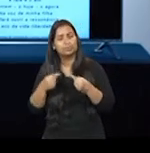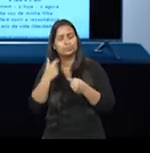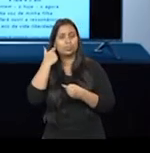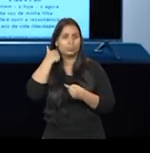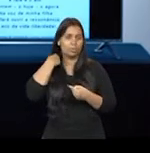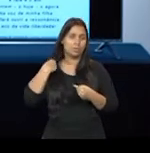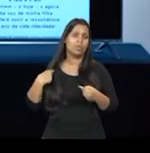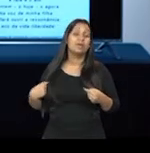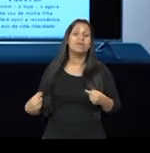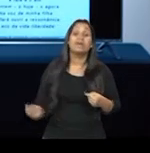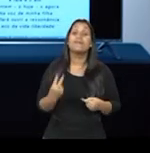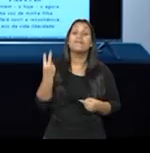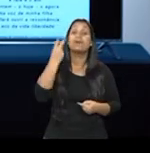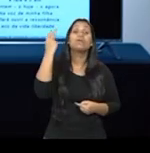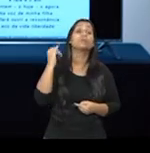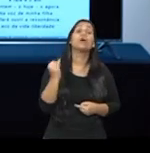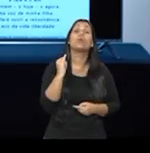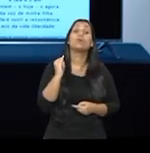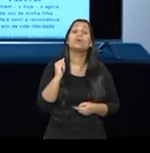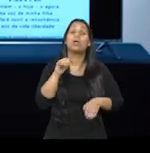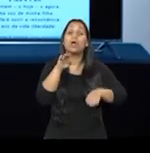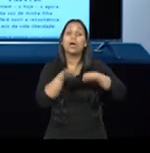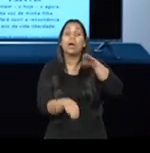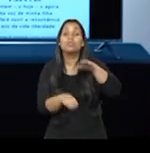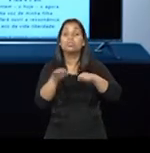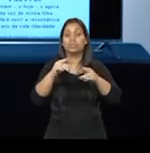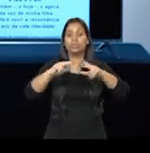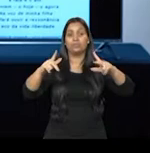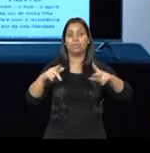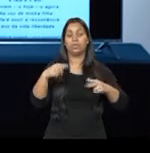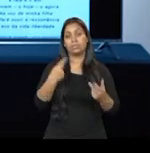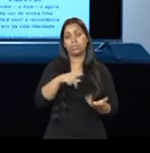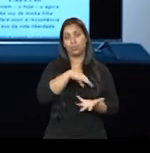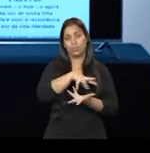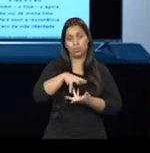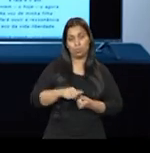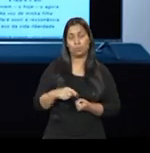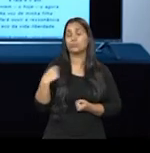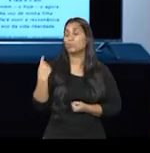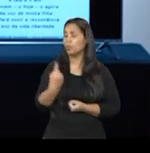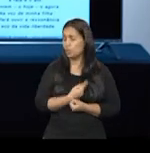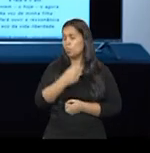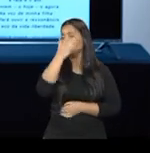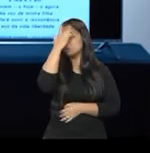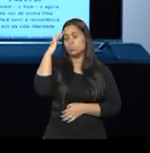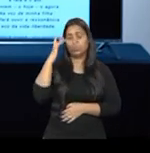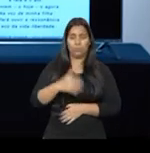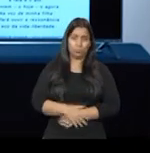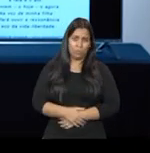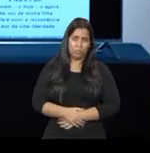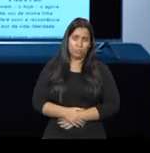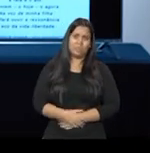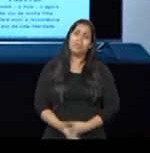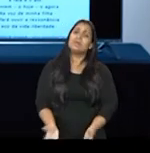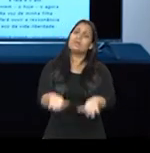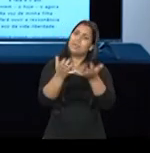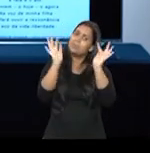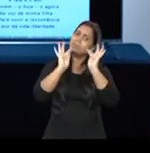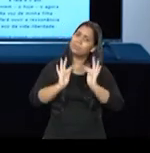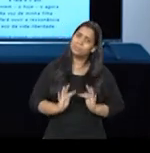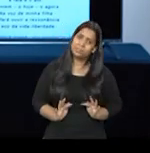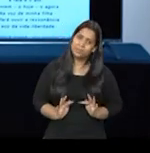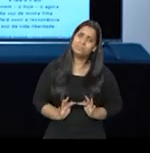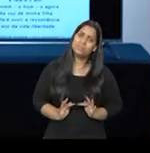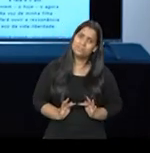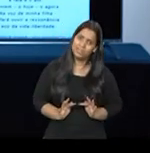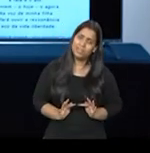mais isso e valorizar as diferenças do mundo como algo positivo. Todos nós somos seres humanos, queremos ser felizes